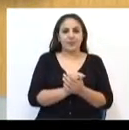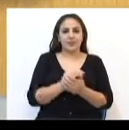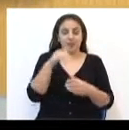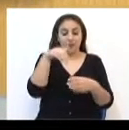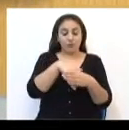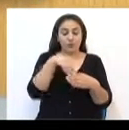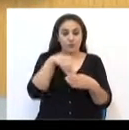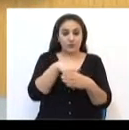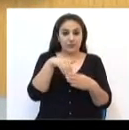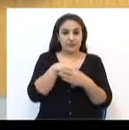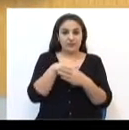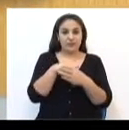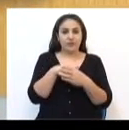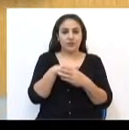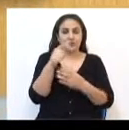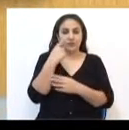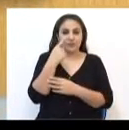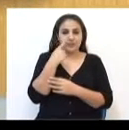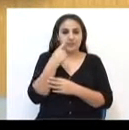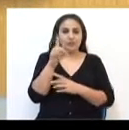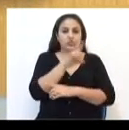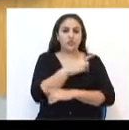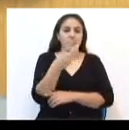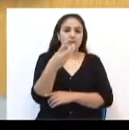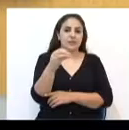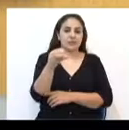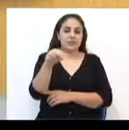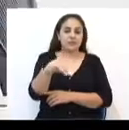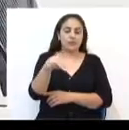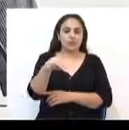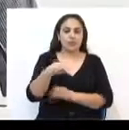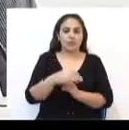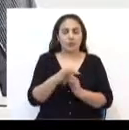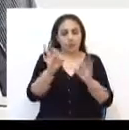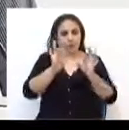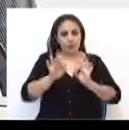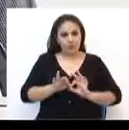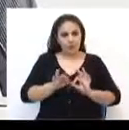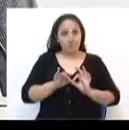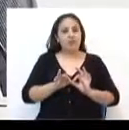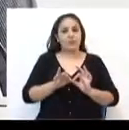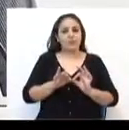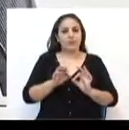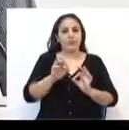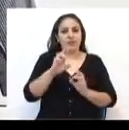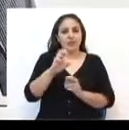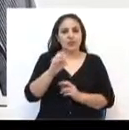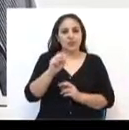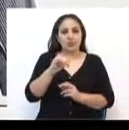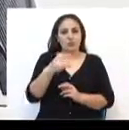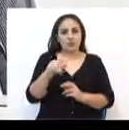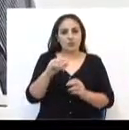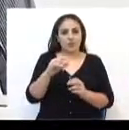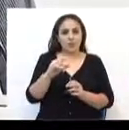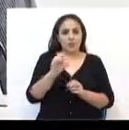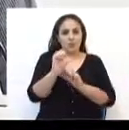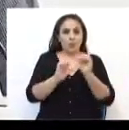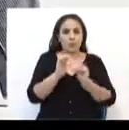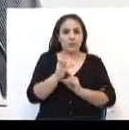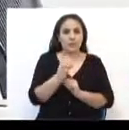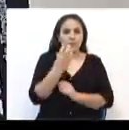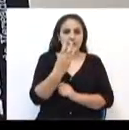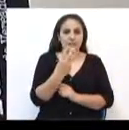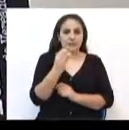A votação final está prevista para o dia 30 de novembro. O projeto de resolução atualiza